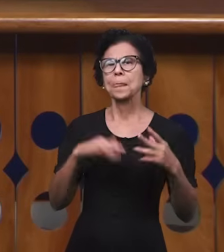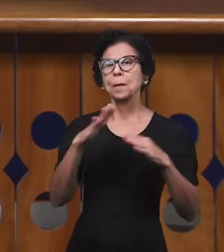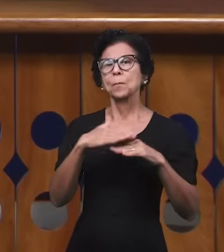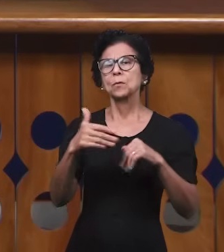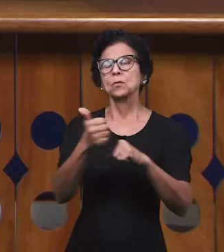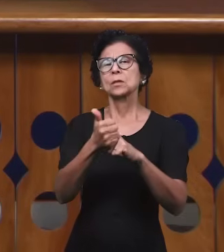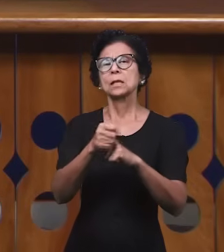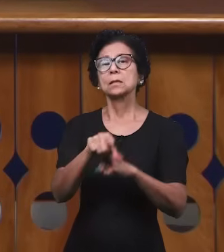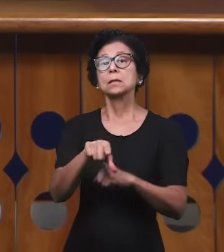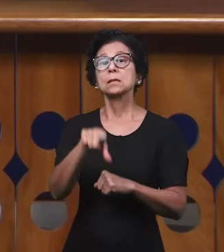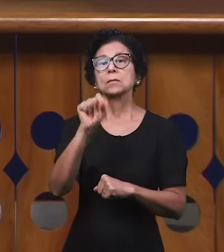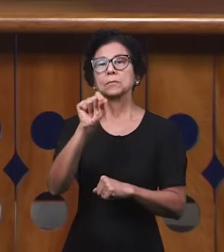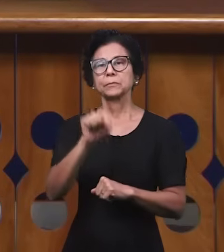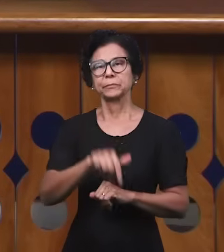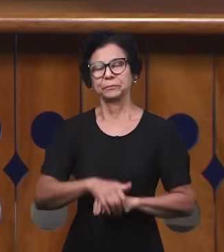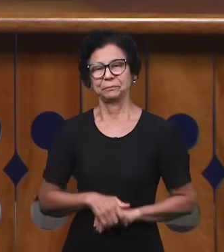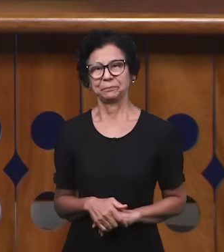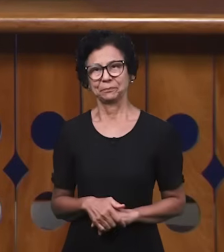profissionais.